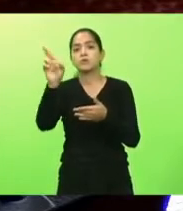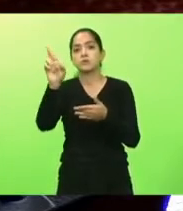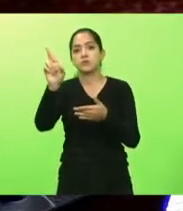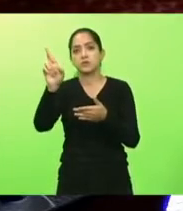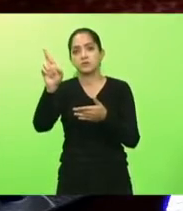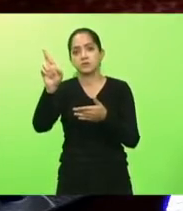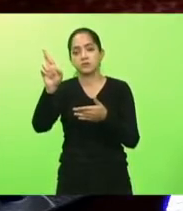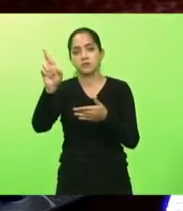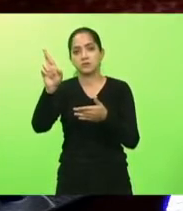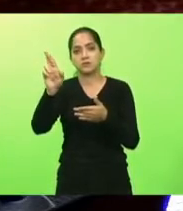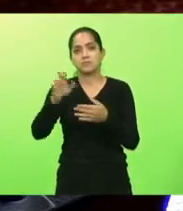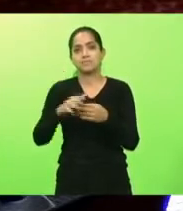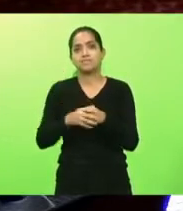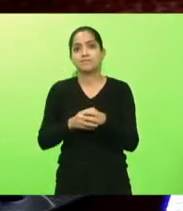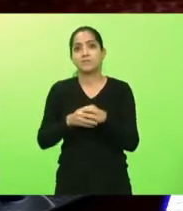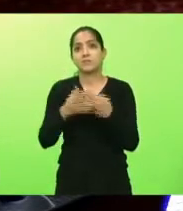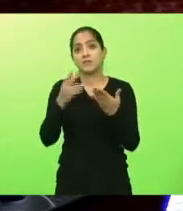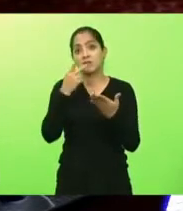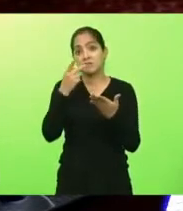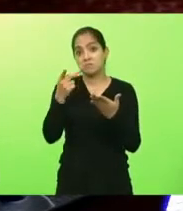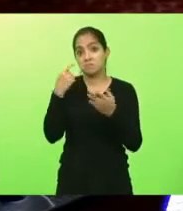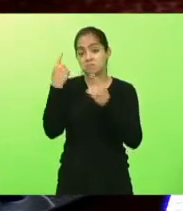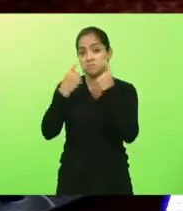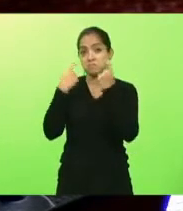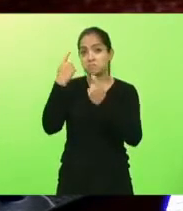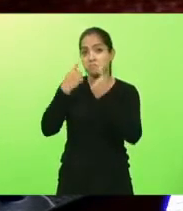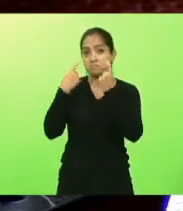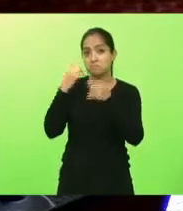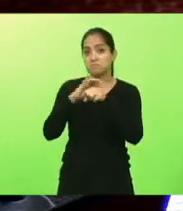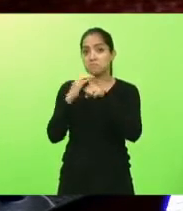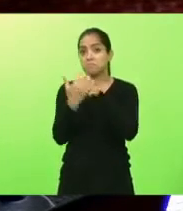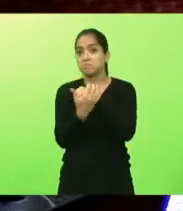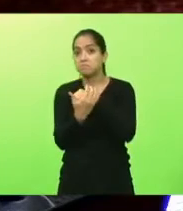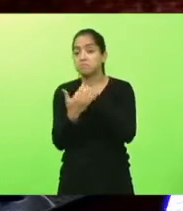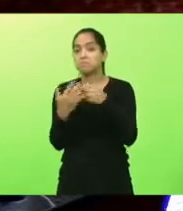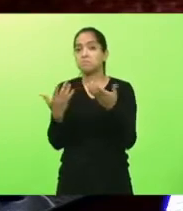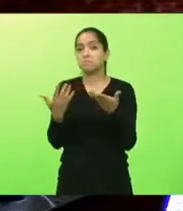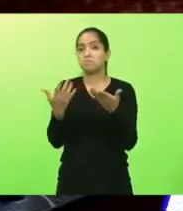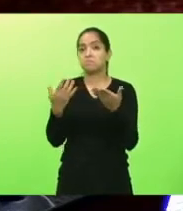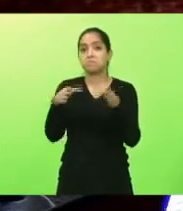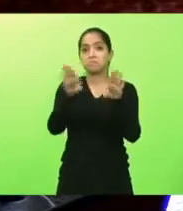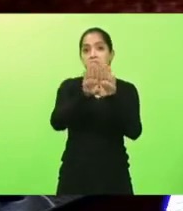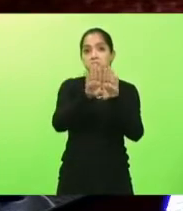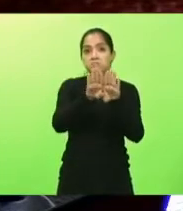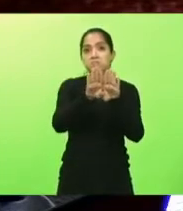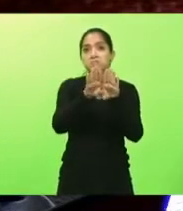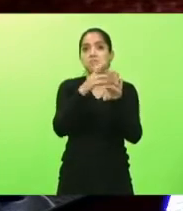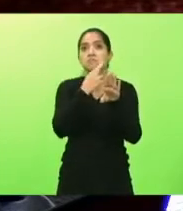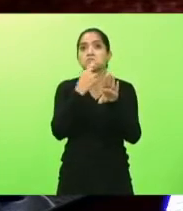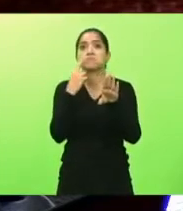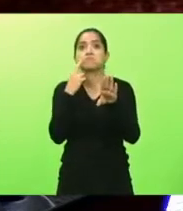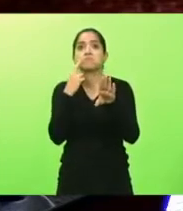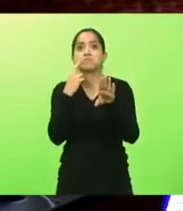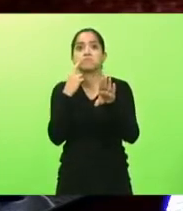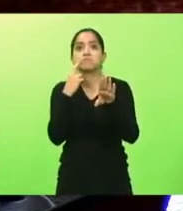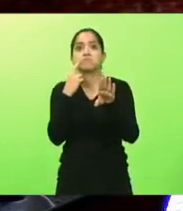2 bilhões. E tem gente que fala que está preocupado com o Covid, que tem que fechar um restaurante,